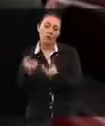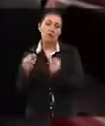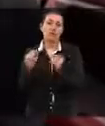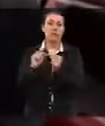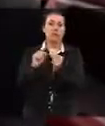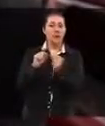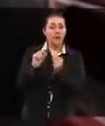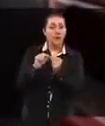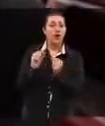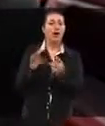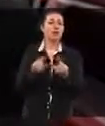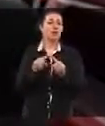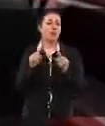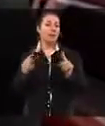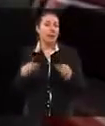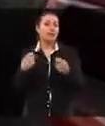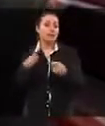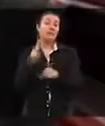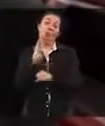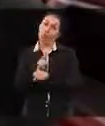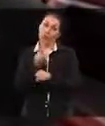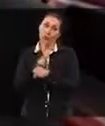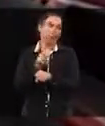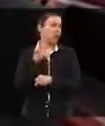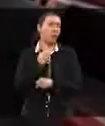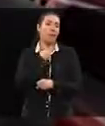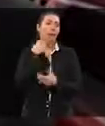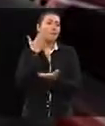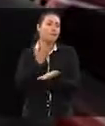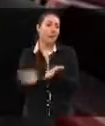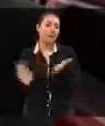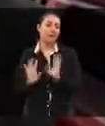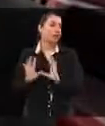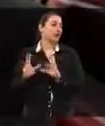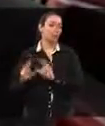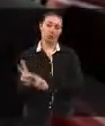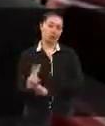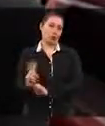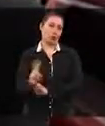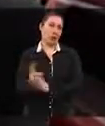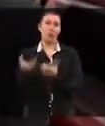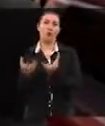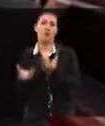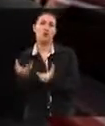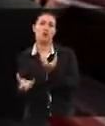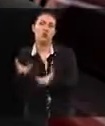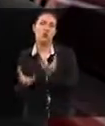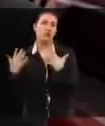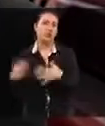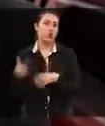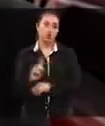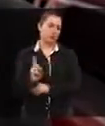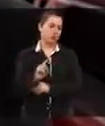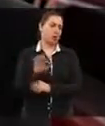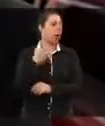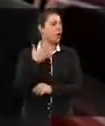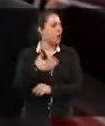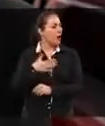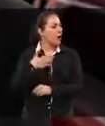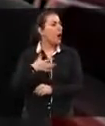vai cozinhar, vai fazer um método de preparação, você tem que tomar esse cuidado, né? Você vai cozinhar, tudo sem muito exagero, né? Mas